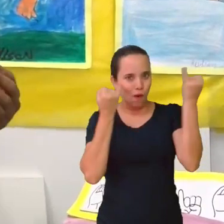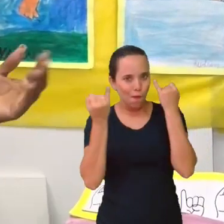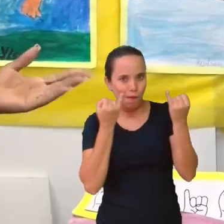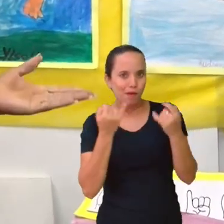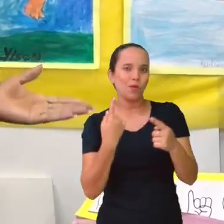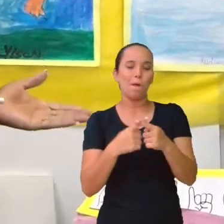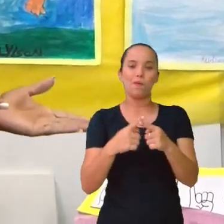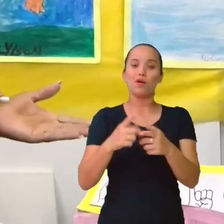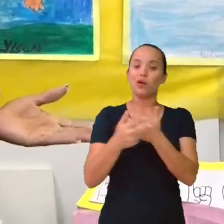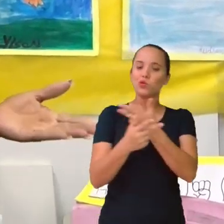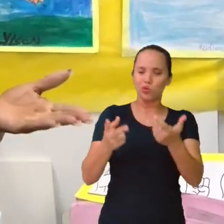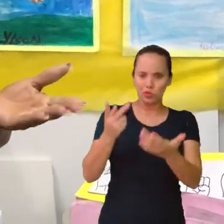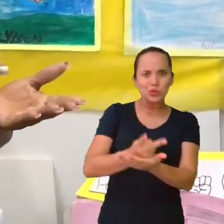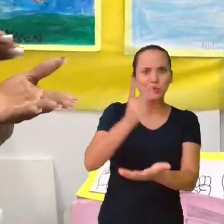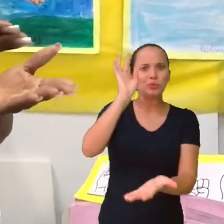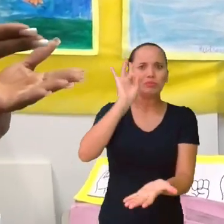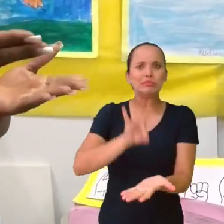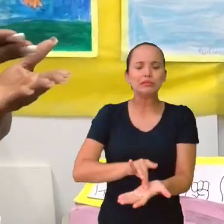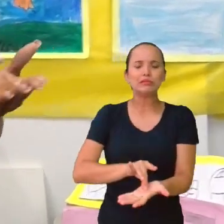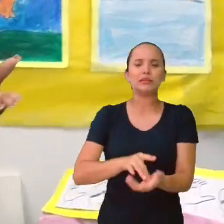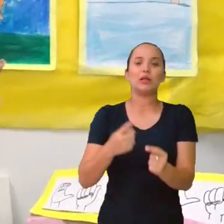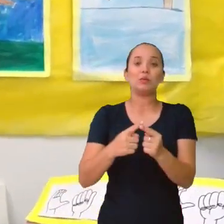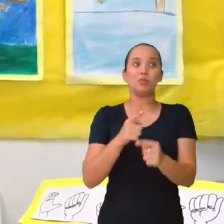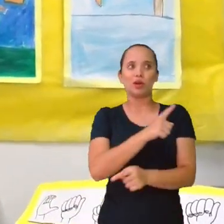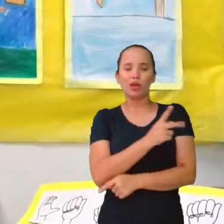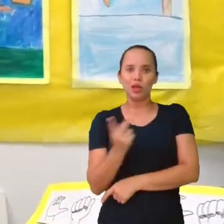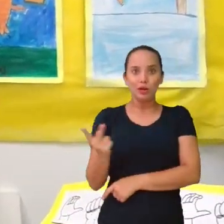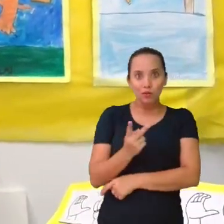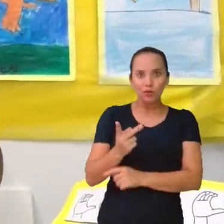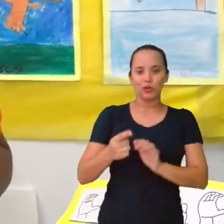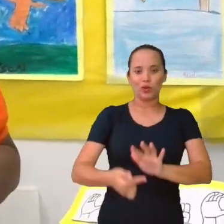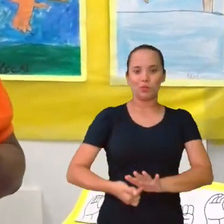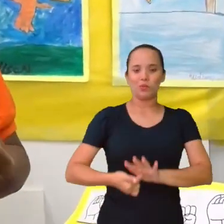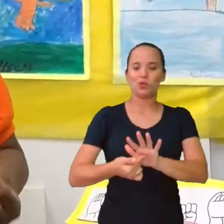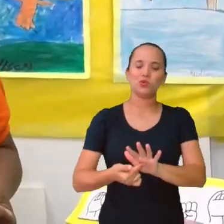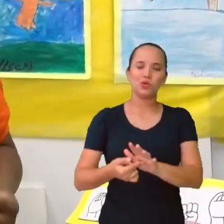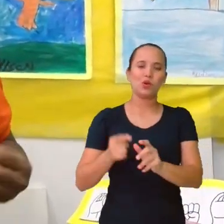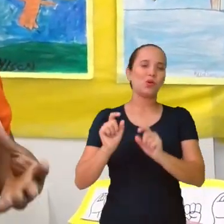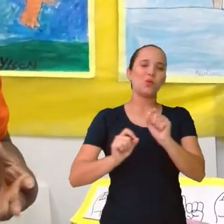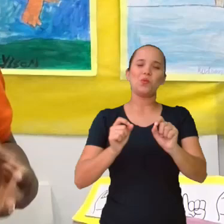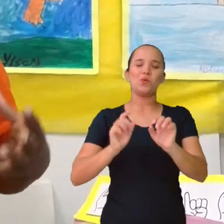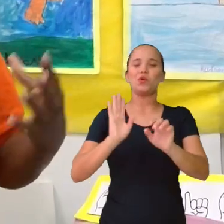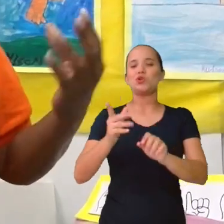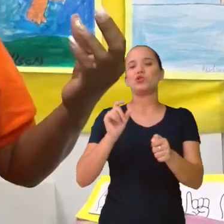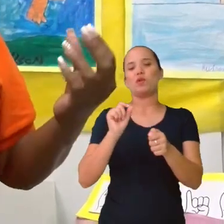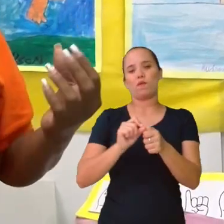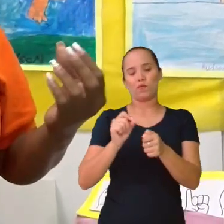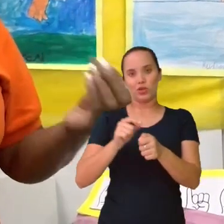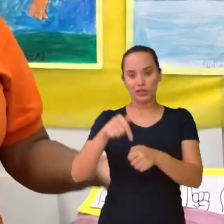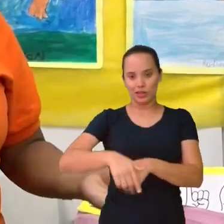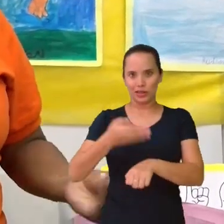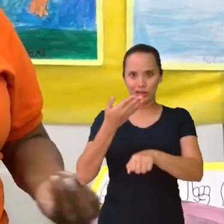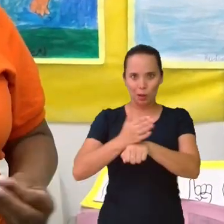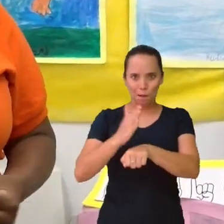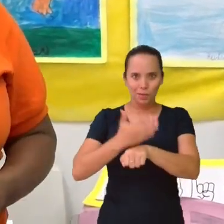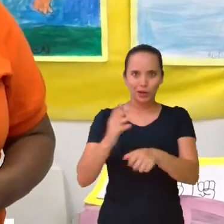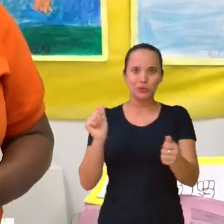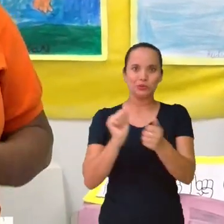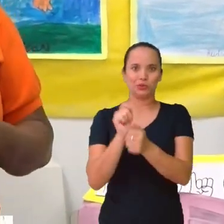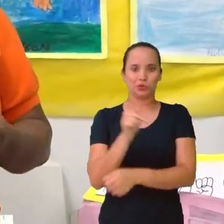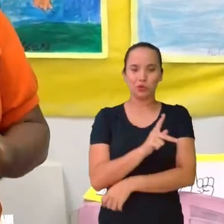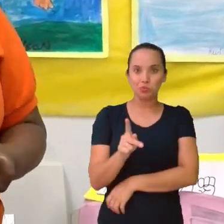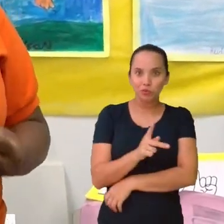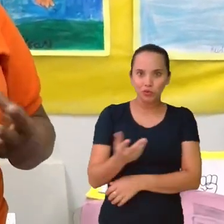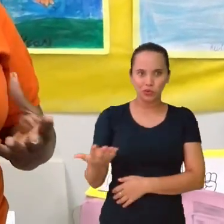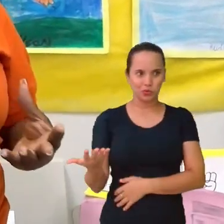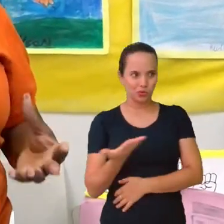que eles vão estar mostrando, fazendo uma exposição do que eles fizeram aqui na prática, com as professoras